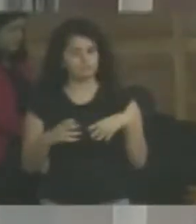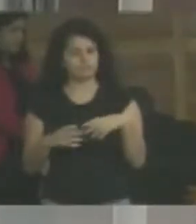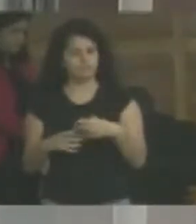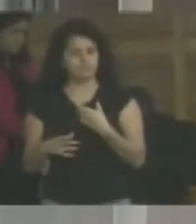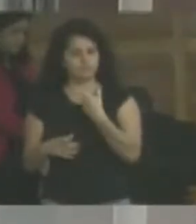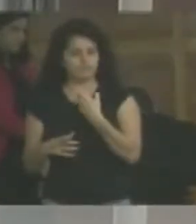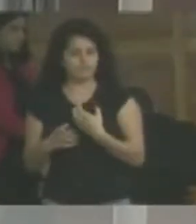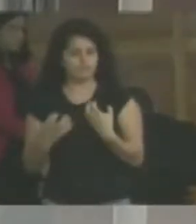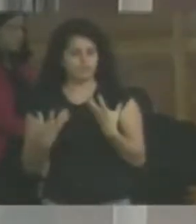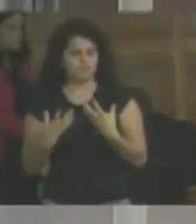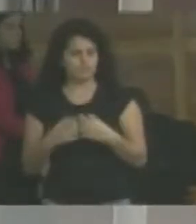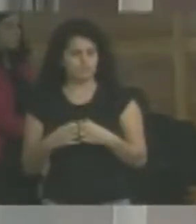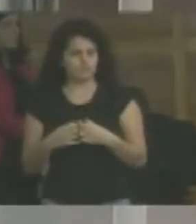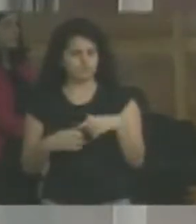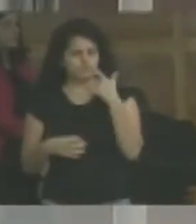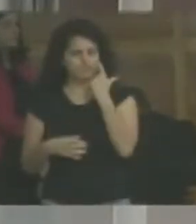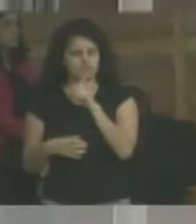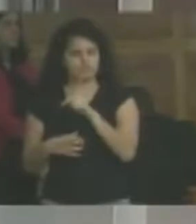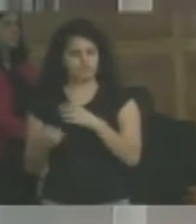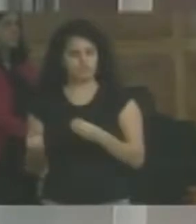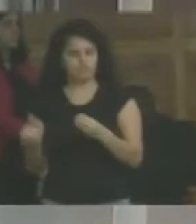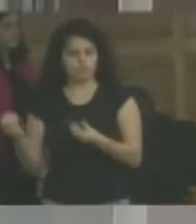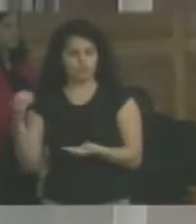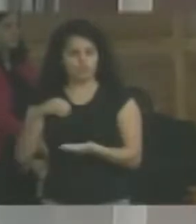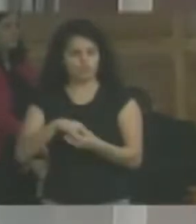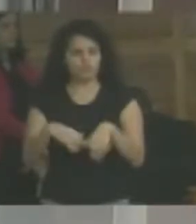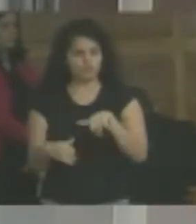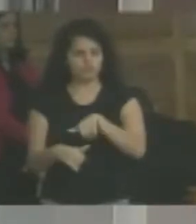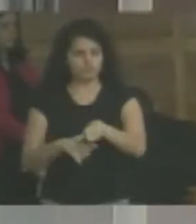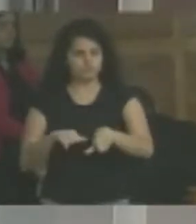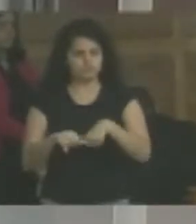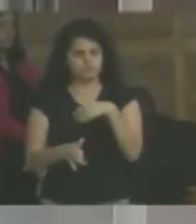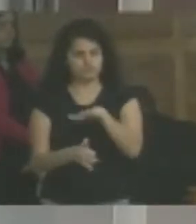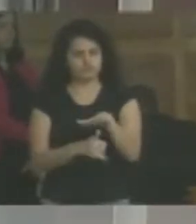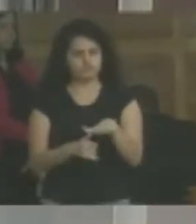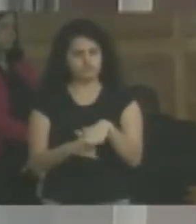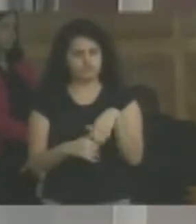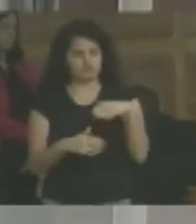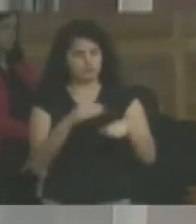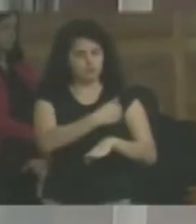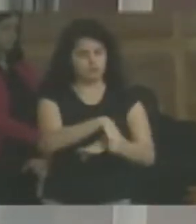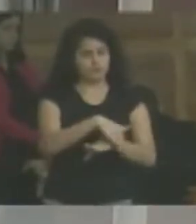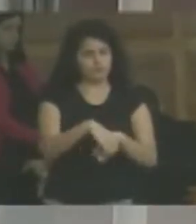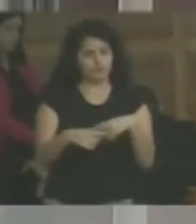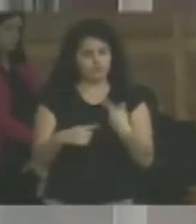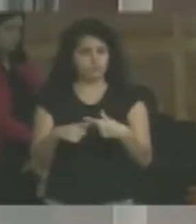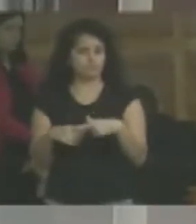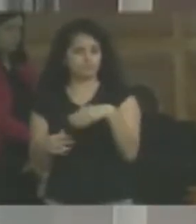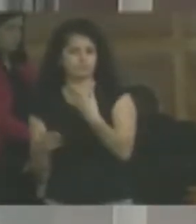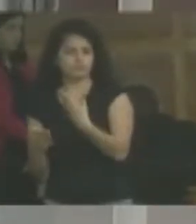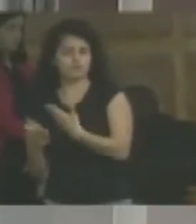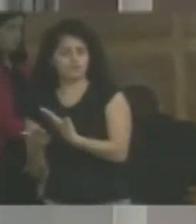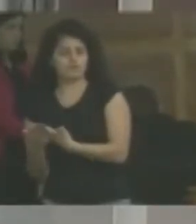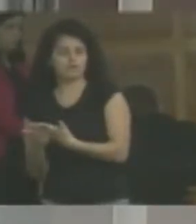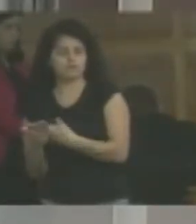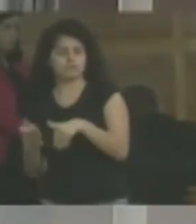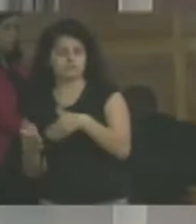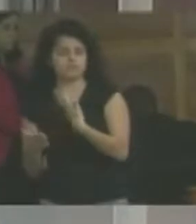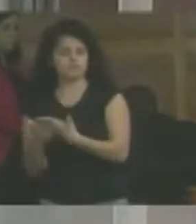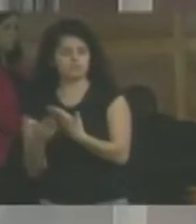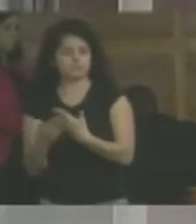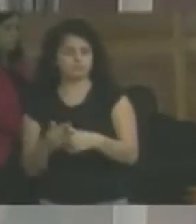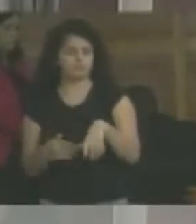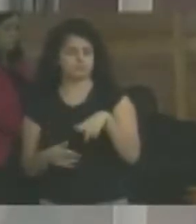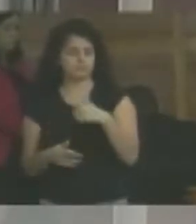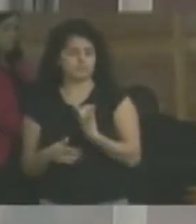rua? Como é que a secretária de Educação não vai conseguir botar um transformador num colégio? Então, se o problema é esse, eu acho que essa casa aqui a gente já pode fazer isso. Já vamos entrar em